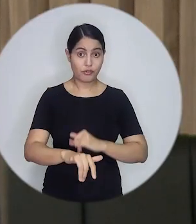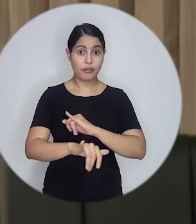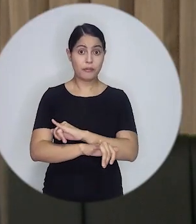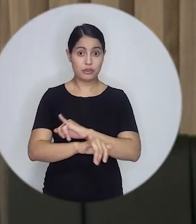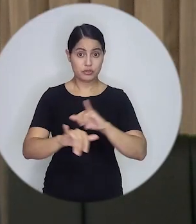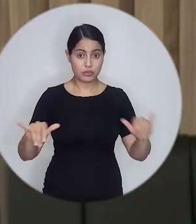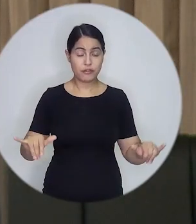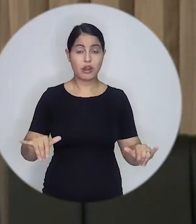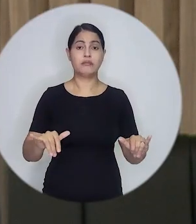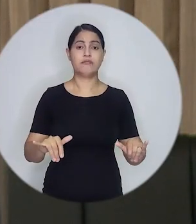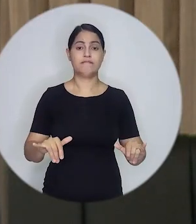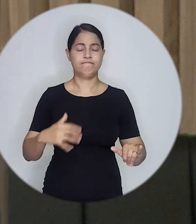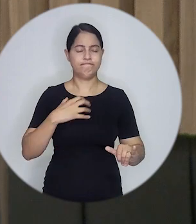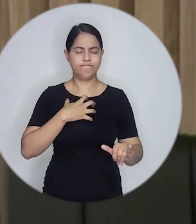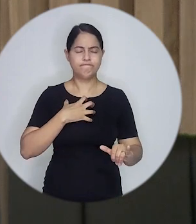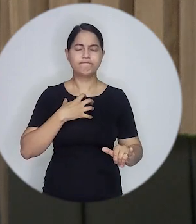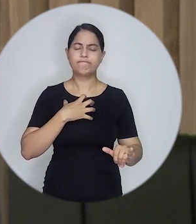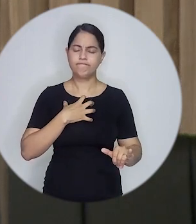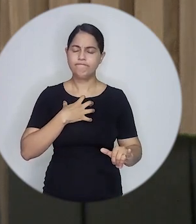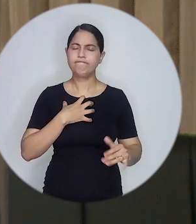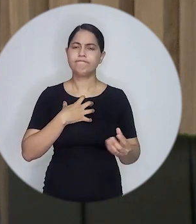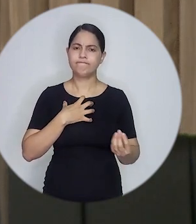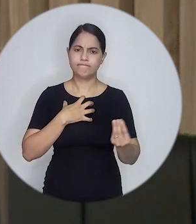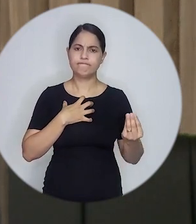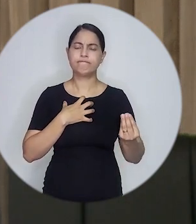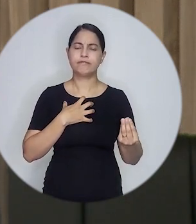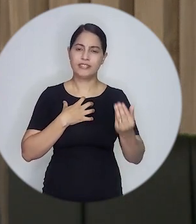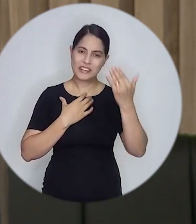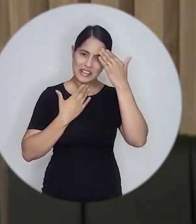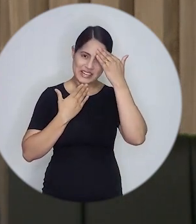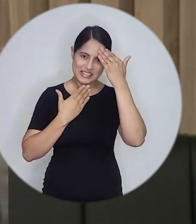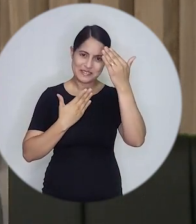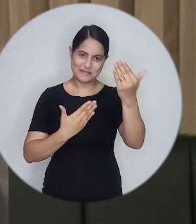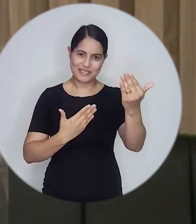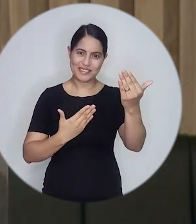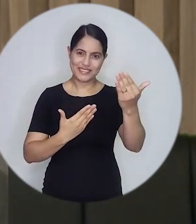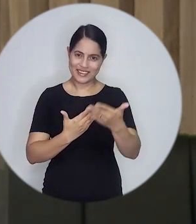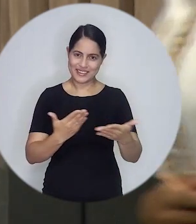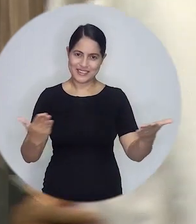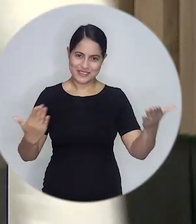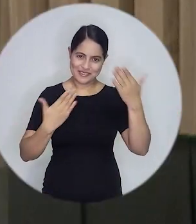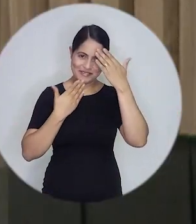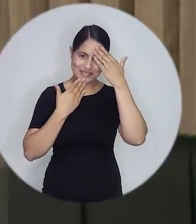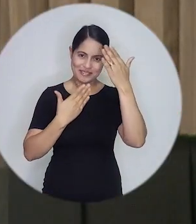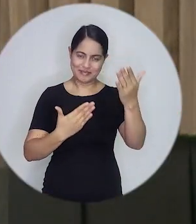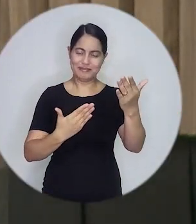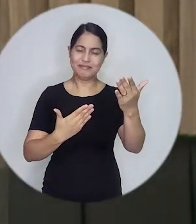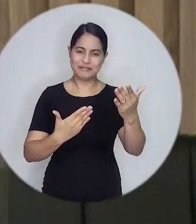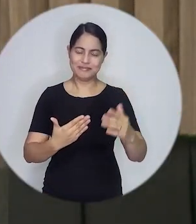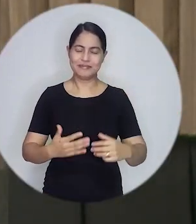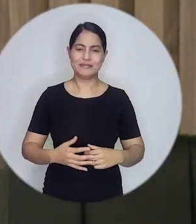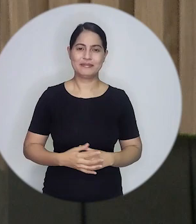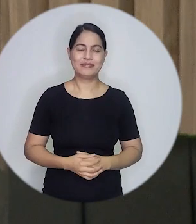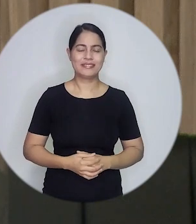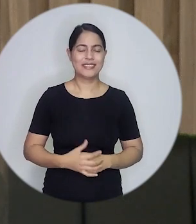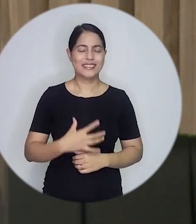Renovo absolutamente sensibilizada meus agradecimentos a